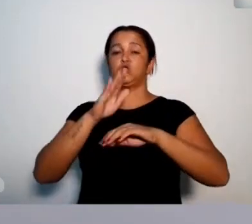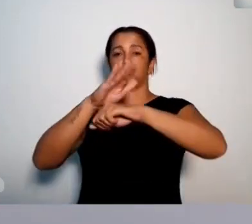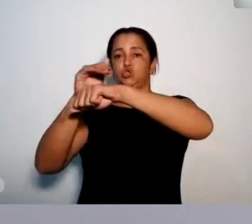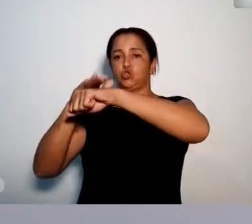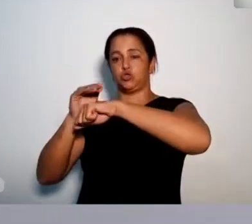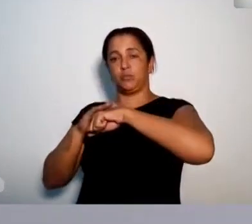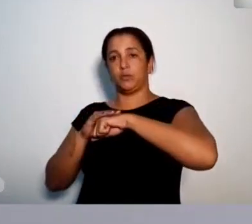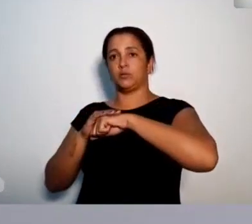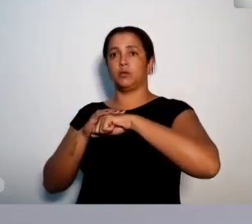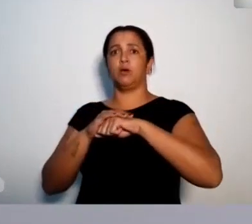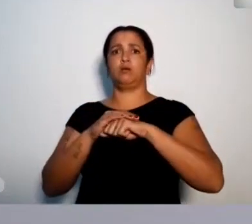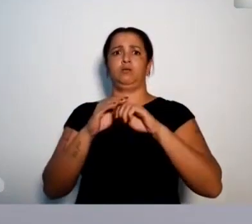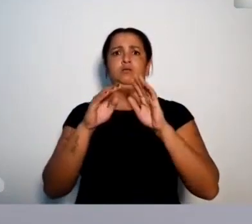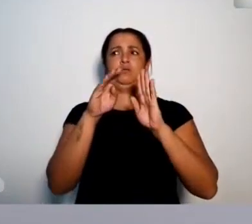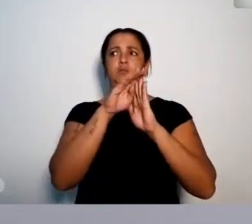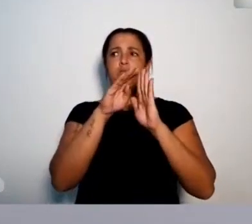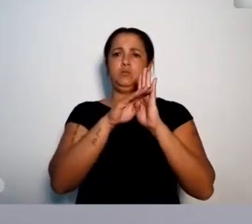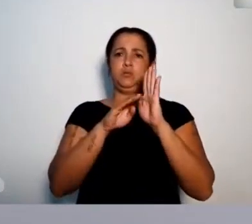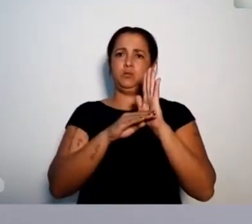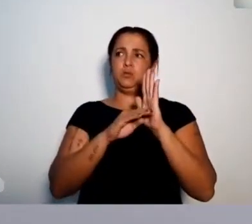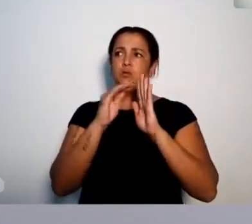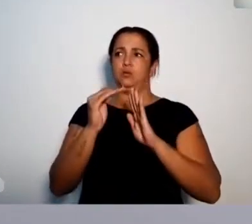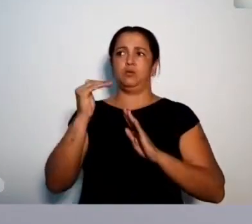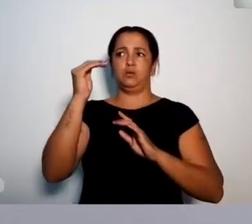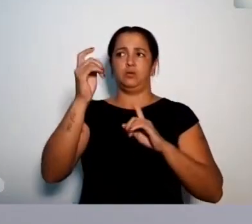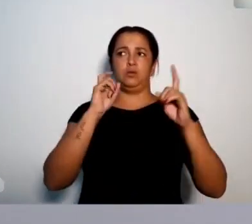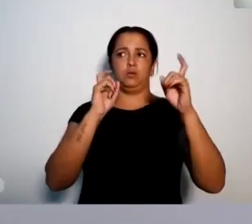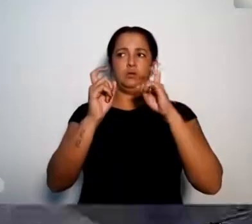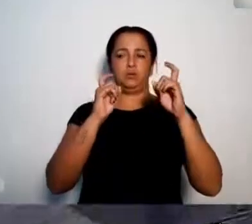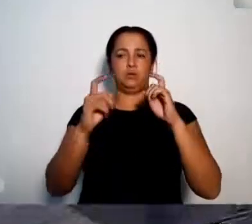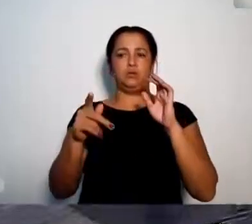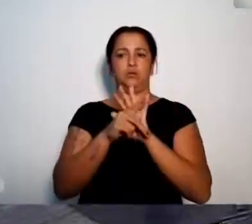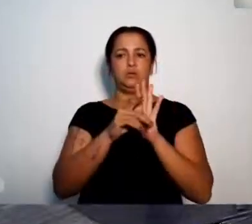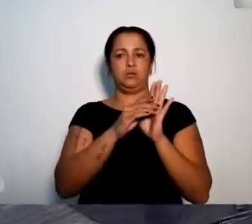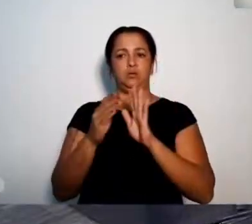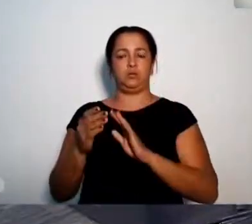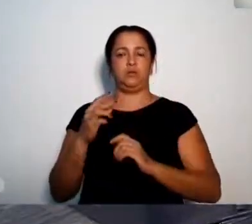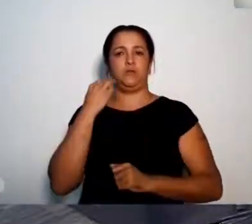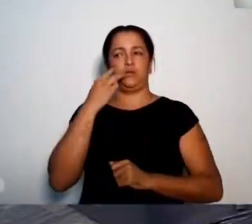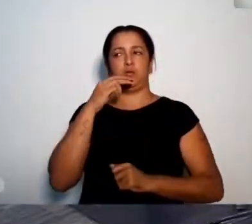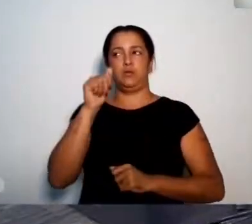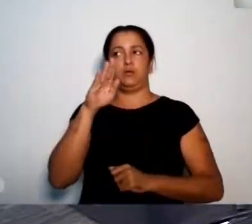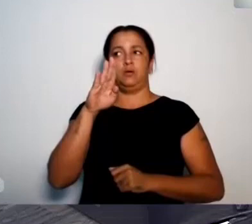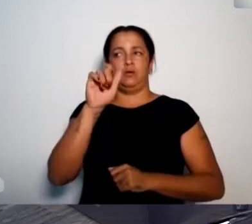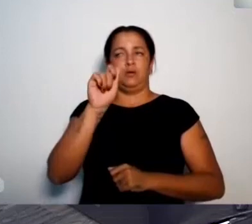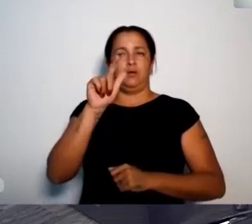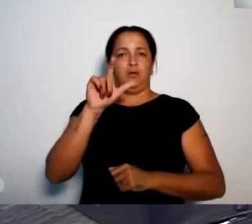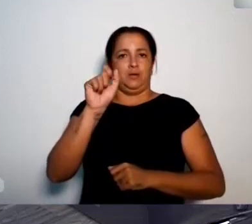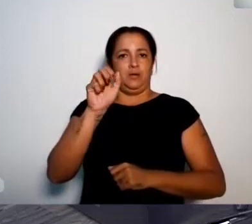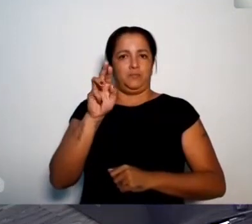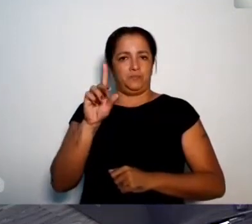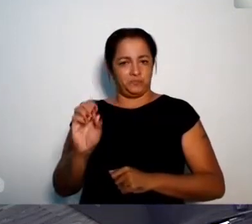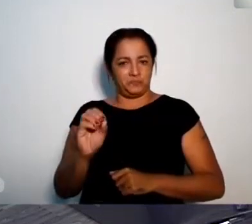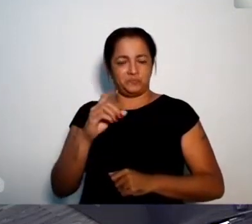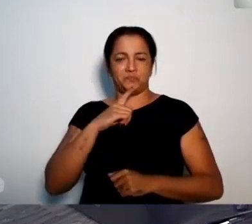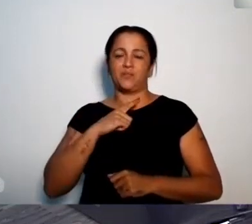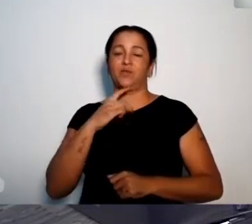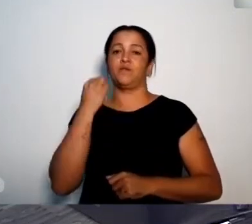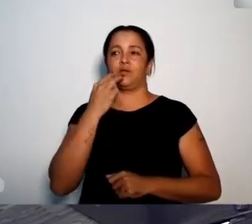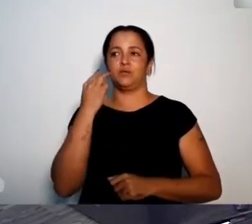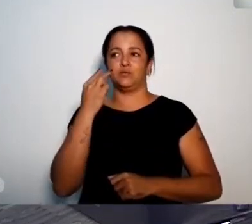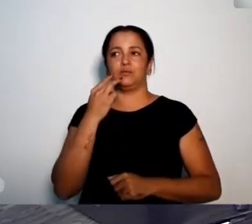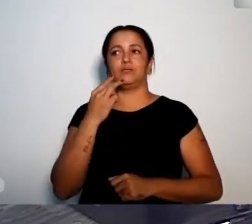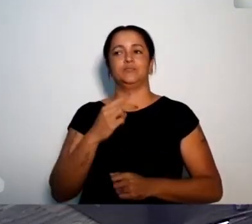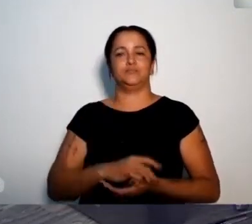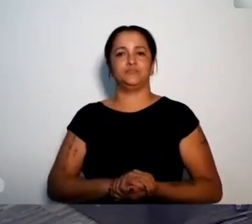sessão extraordinária. Vereadora Belardo. Presente. Vereadora Alessandra Luquezzi. Presente. Vereador